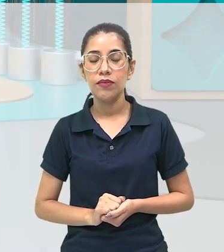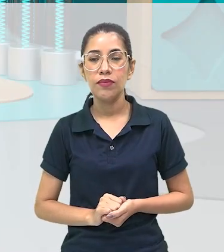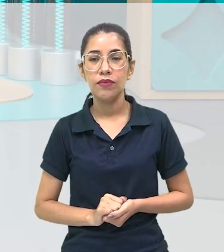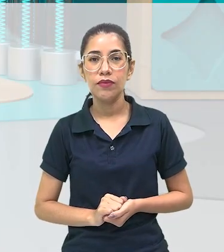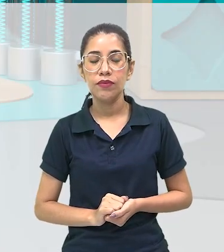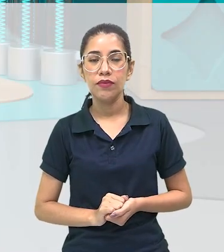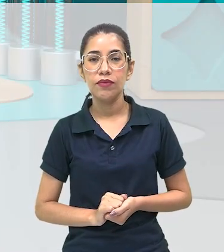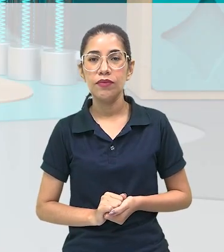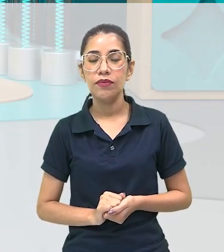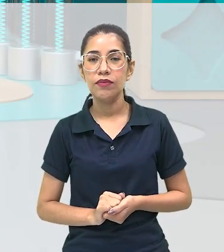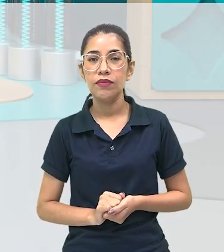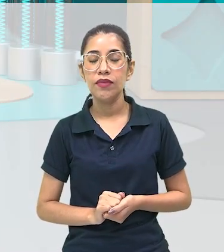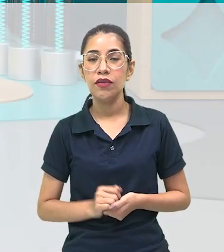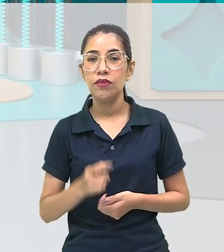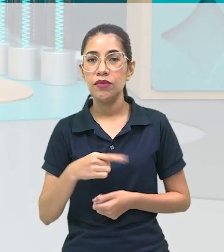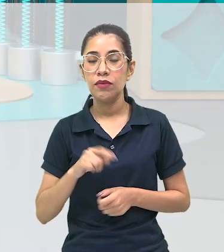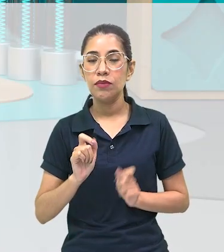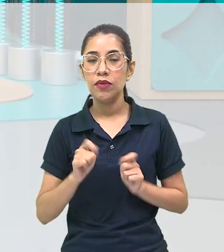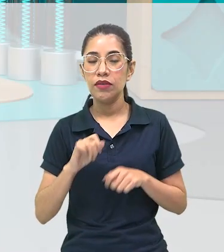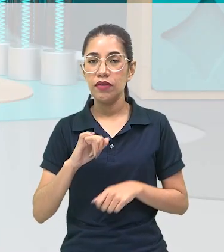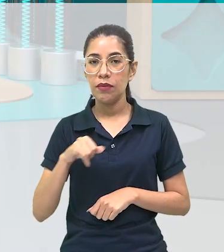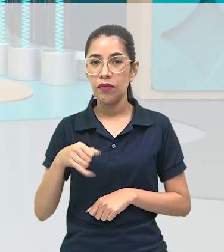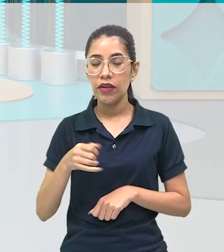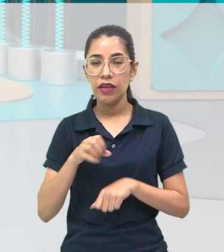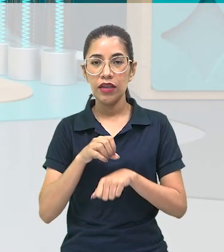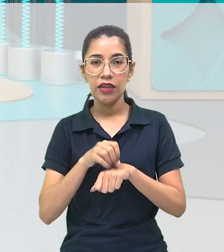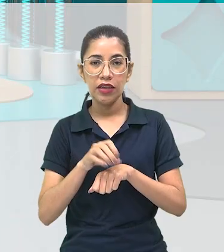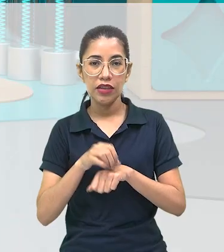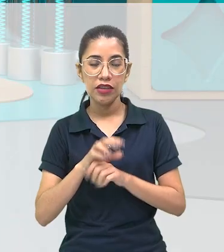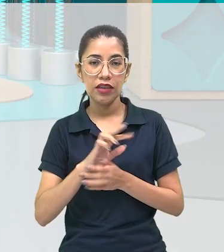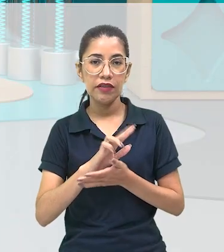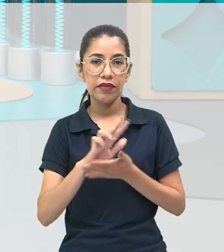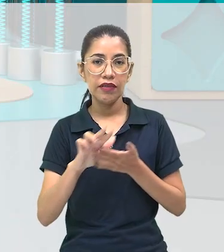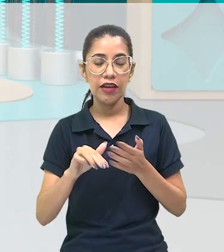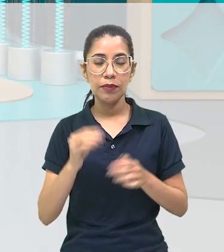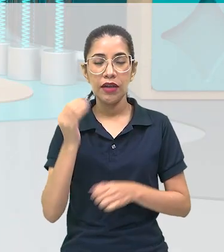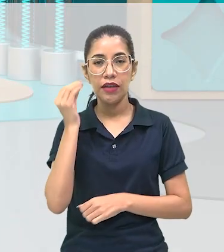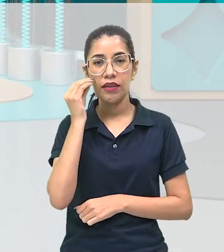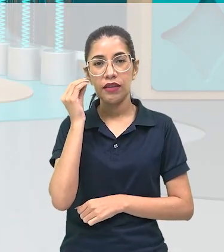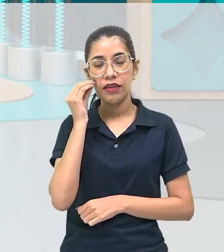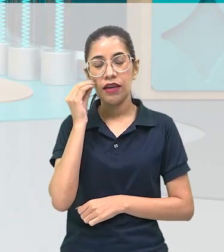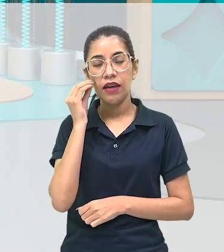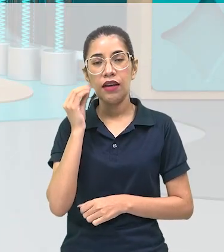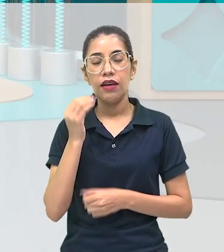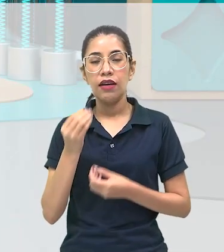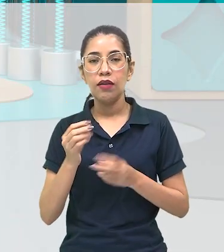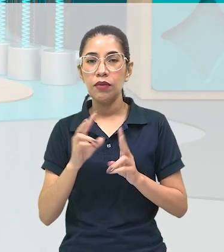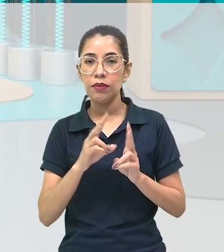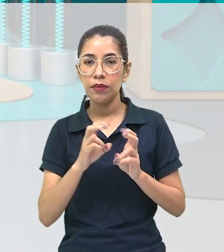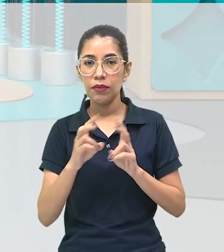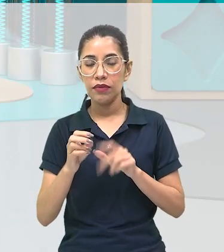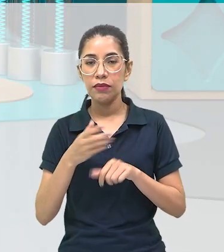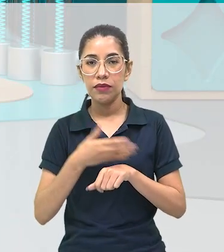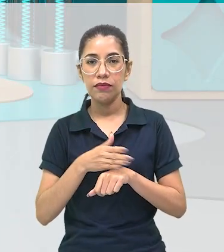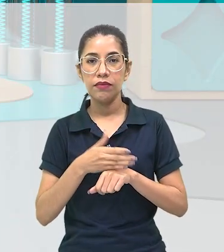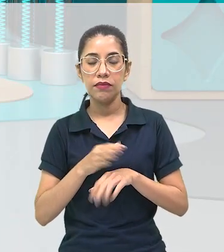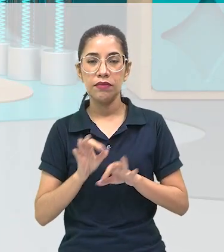Muito bem, então vocês podem aproveitar, né, um pouquinho dessas dicas para experimentar um pouquinho sobre essa arte marcial.